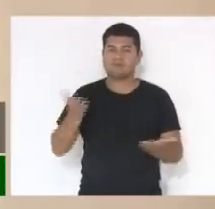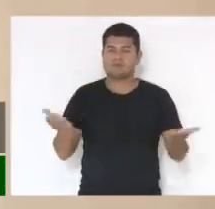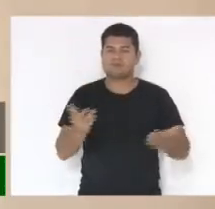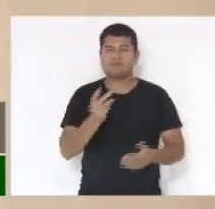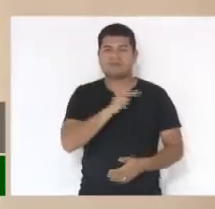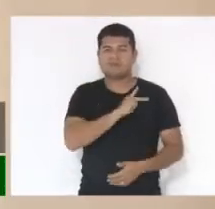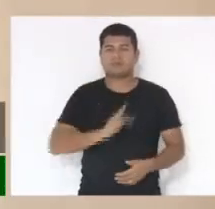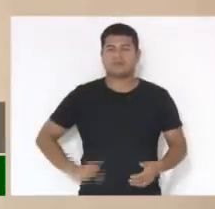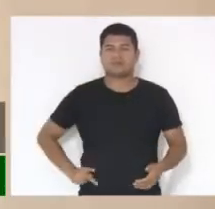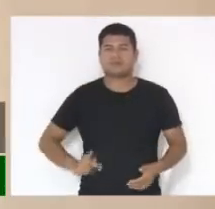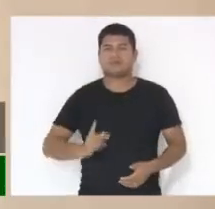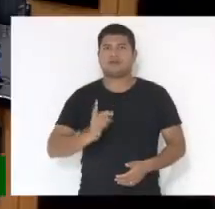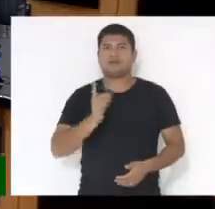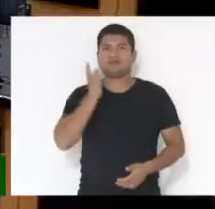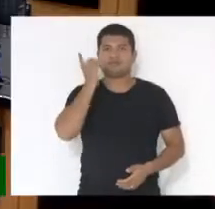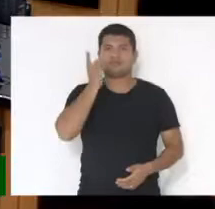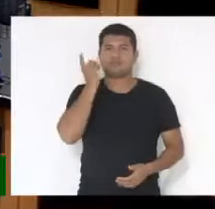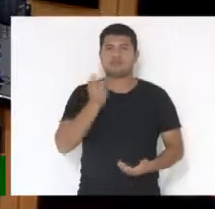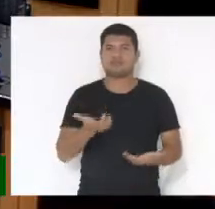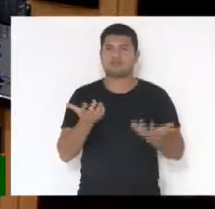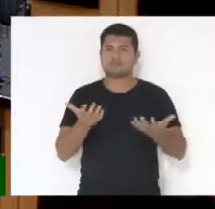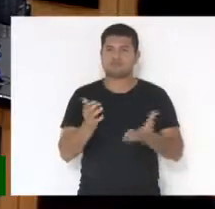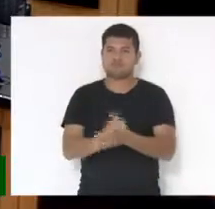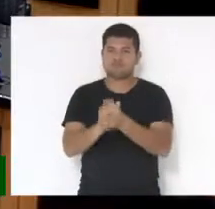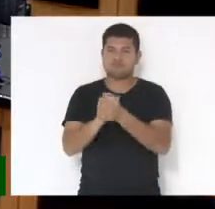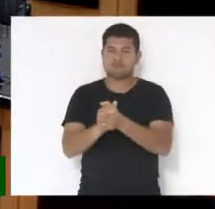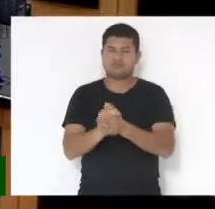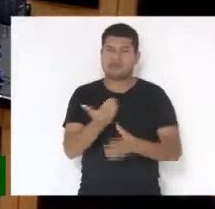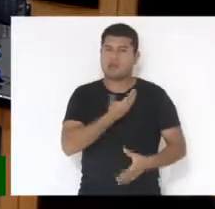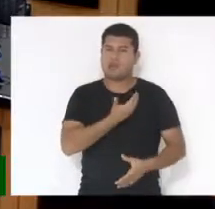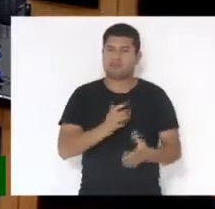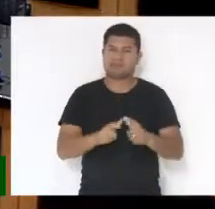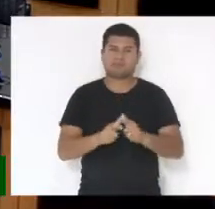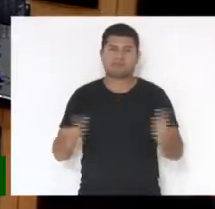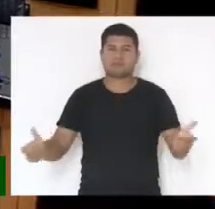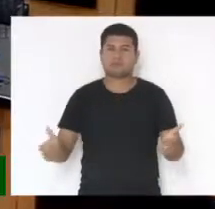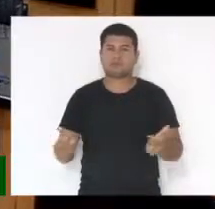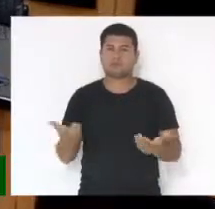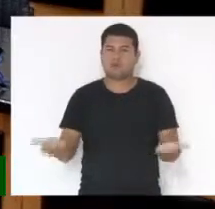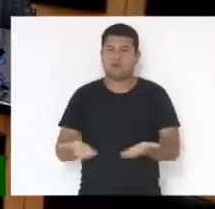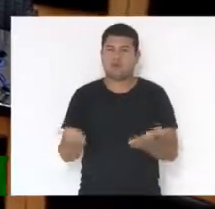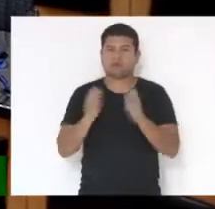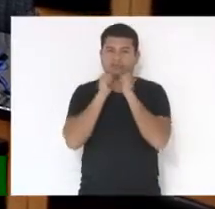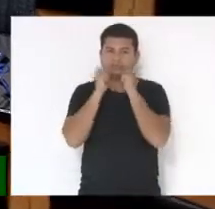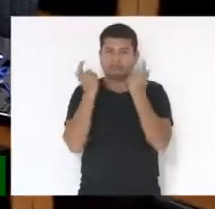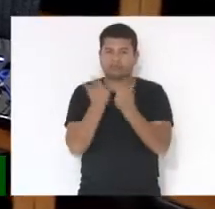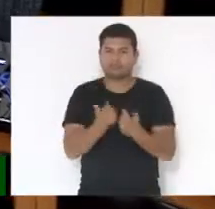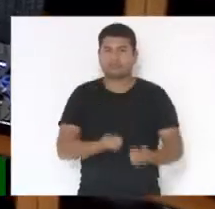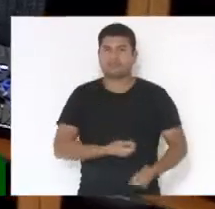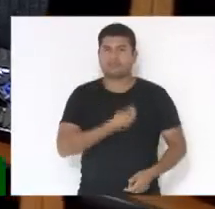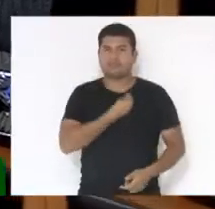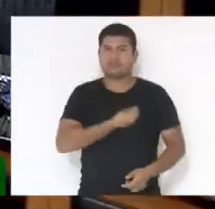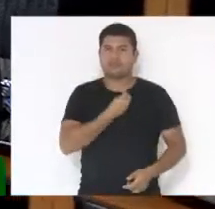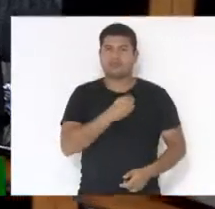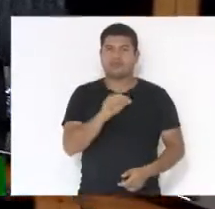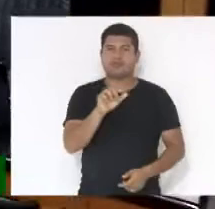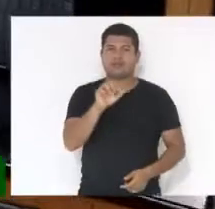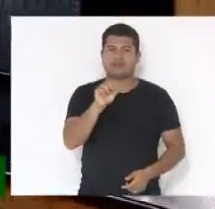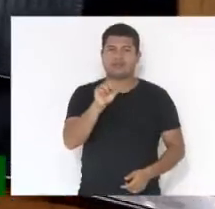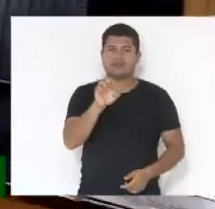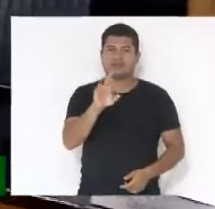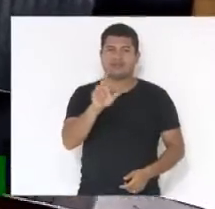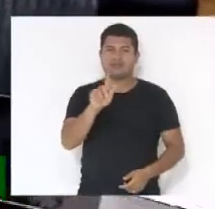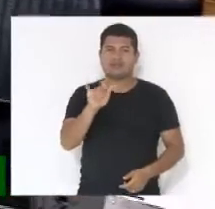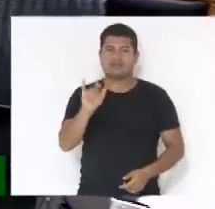deputados, eu peço a palavra para cumprimentar um grande amigo que está aqui no plenário, o Sérgio Colite. Ele